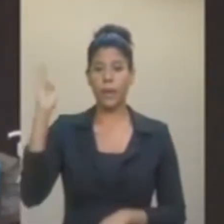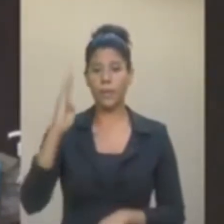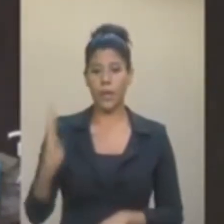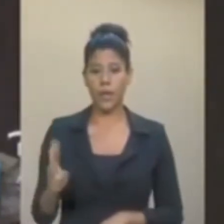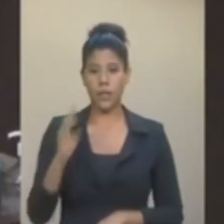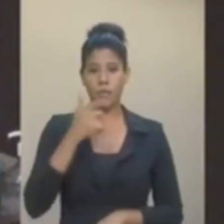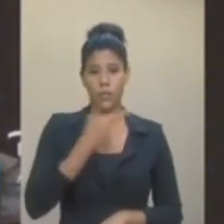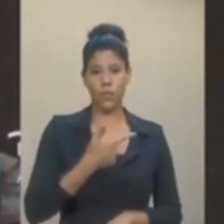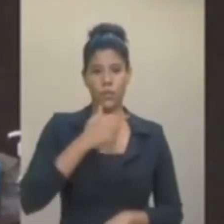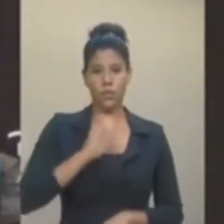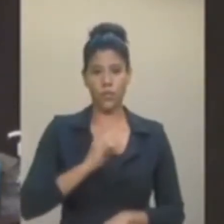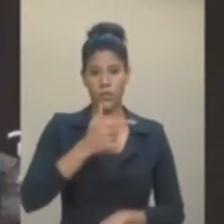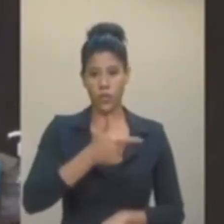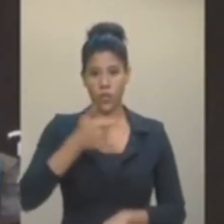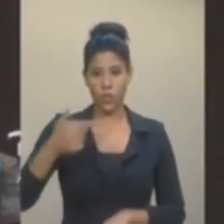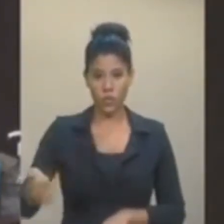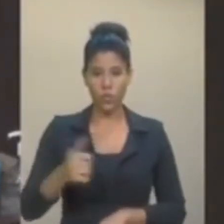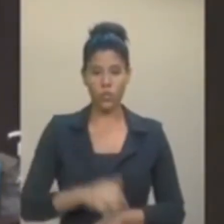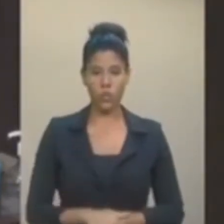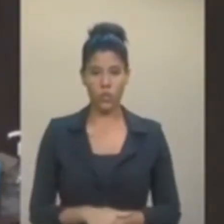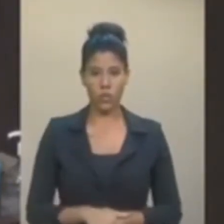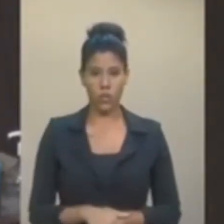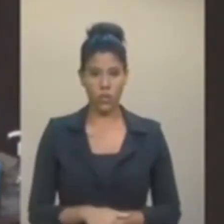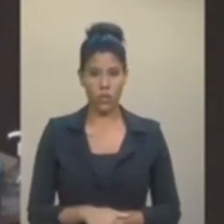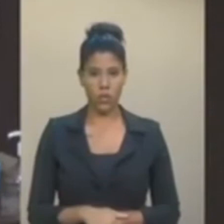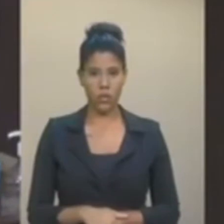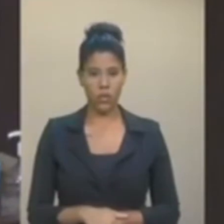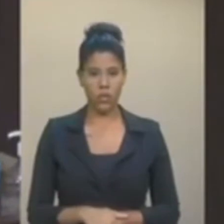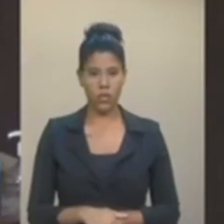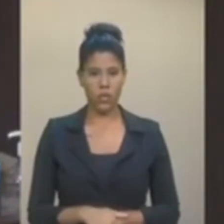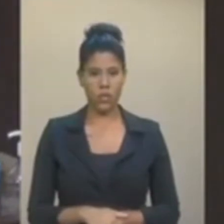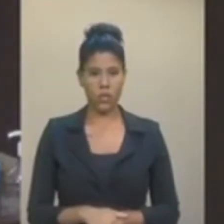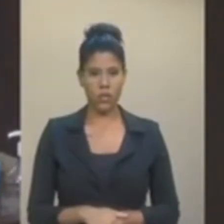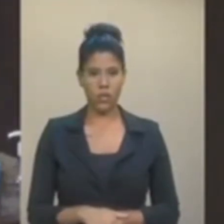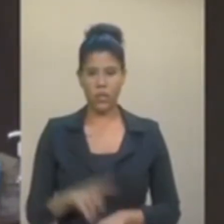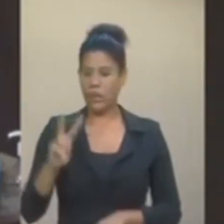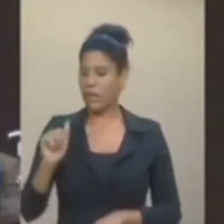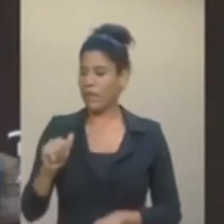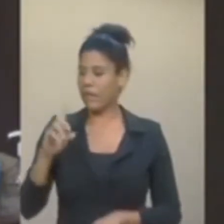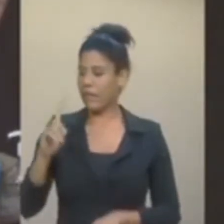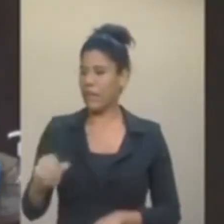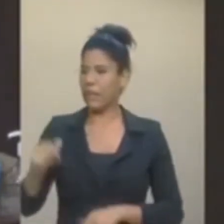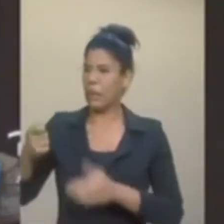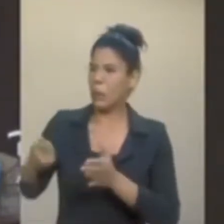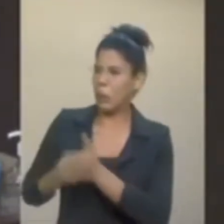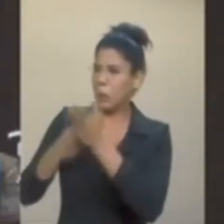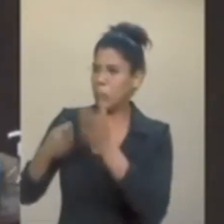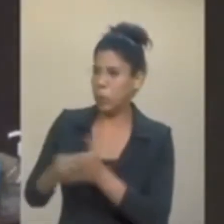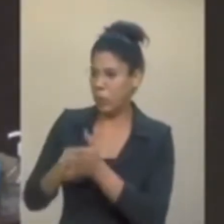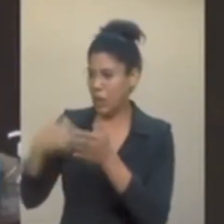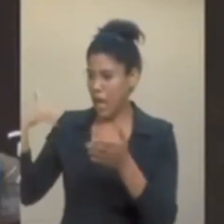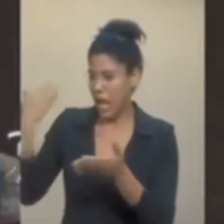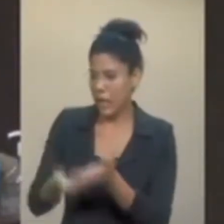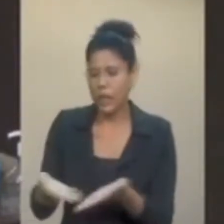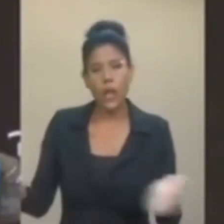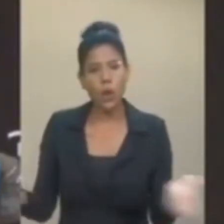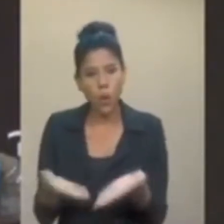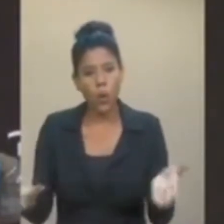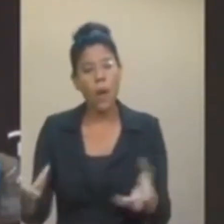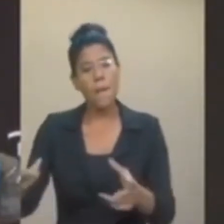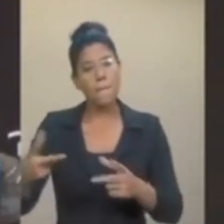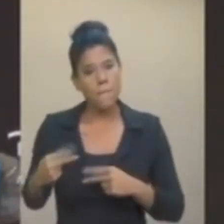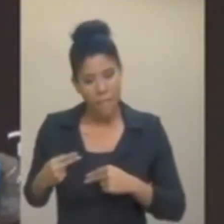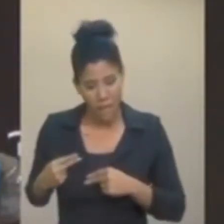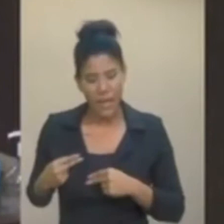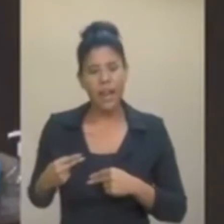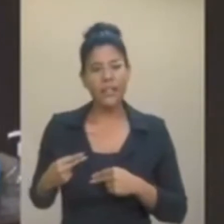2021, as bandeiras empunhadas por Wanda Sidot, elas merecem continuar